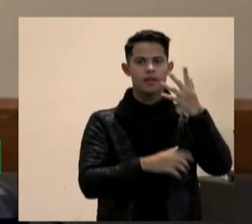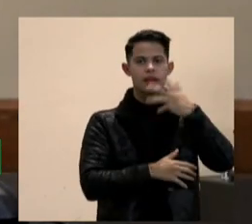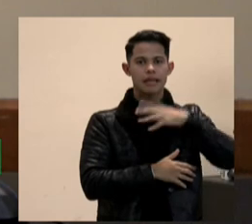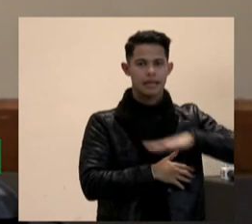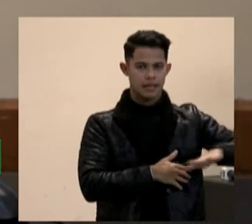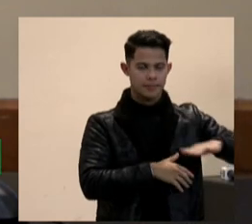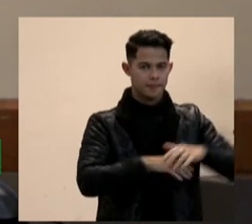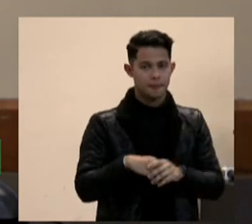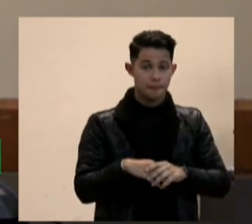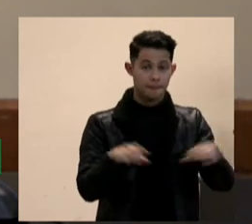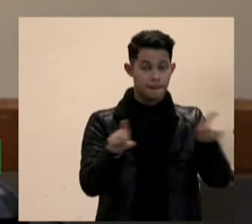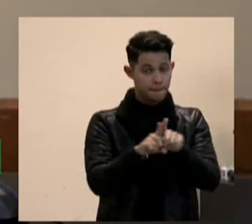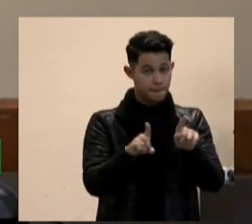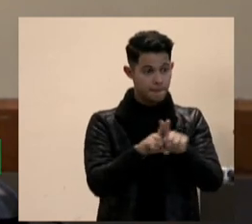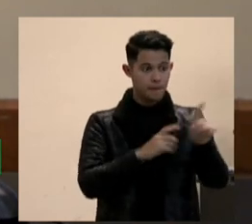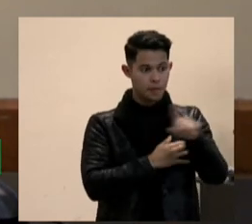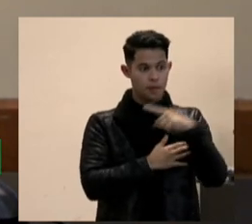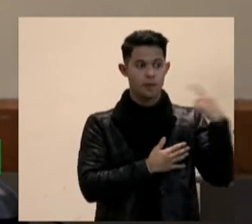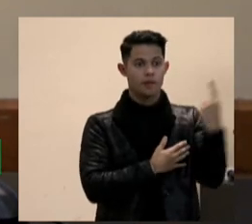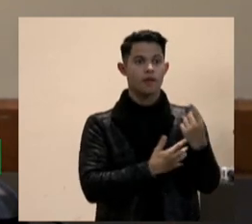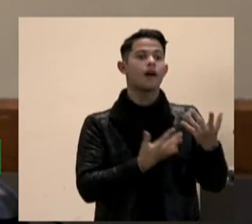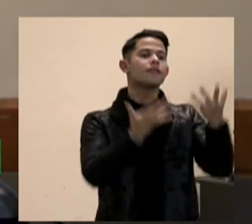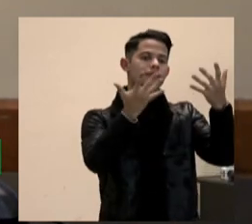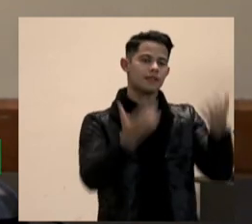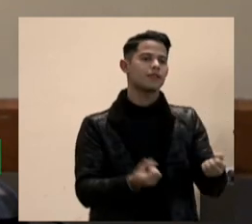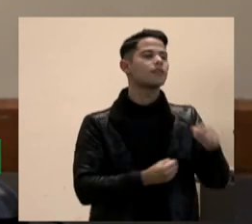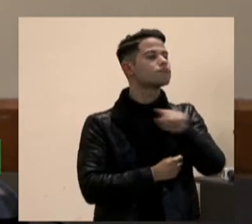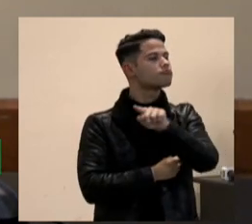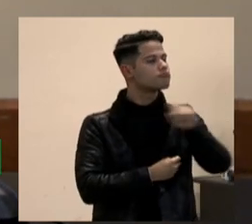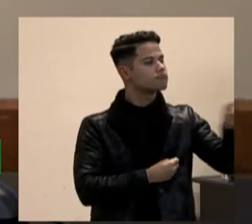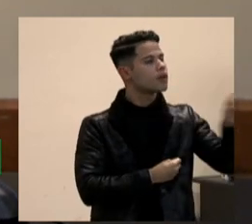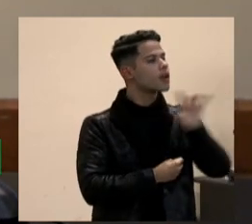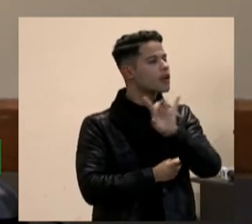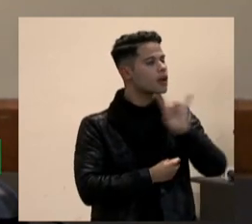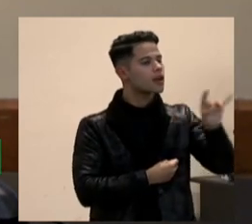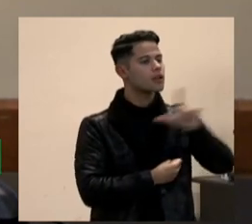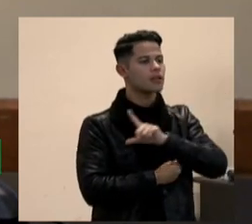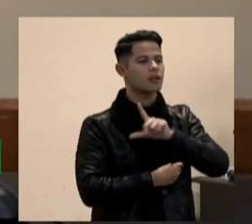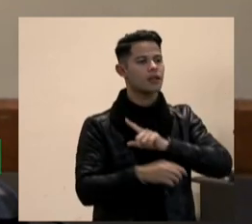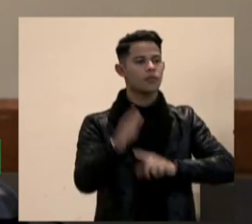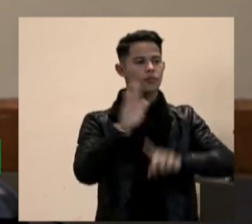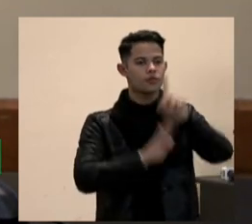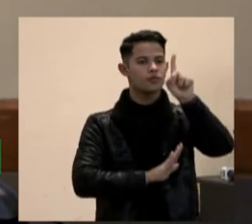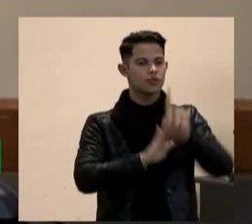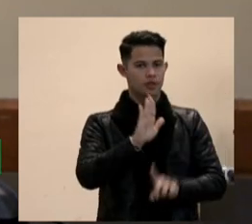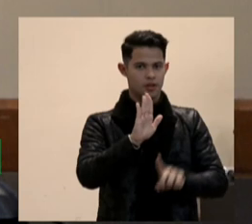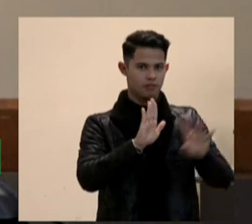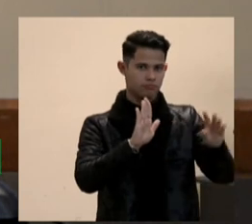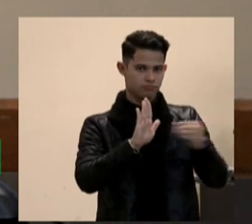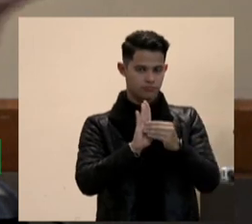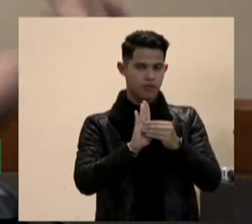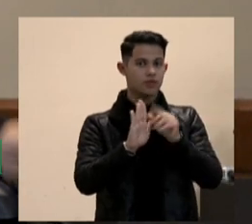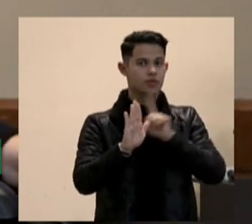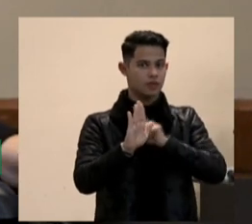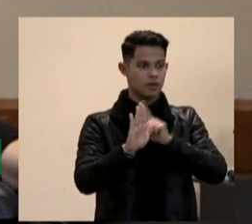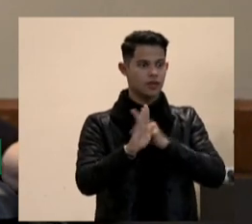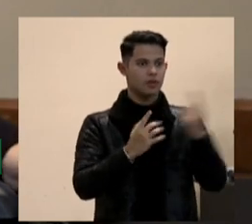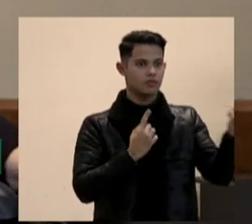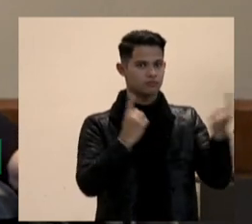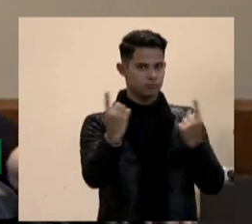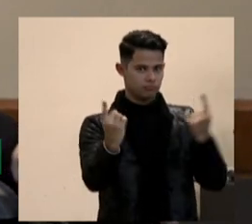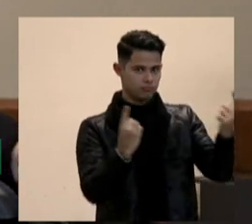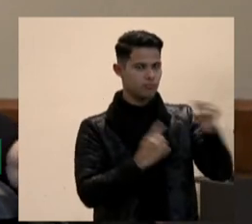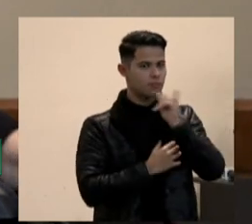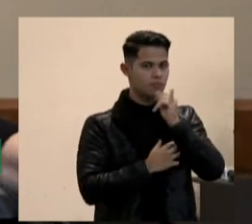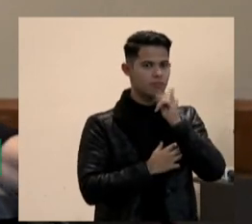reconheça esse direito que a gente tem denominado que é um direito de dupla titularidade, né, da criança e também